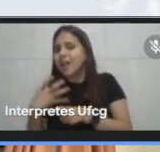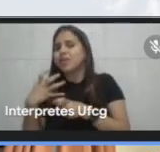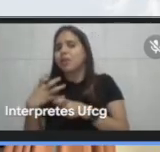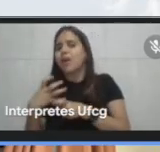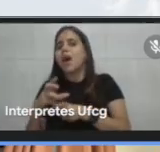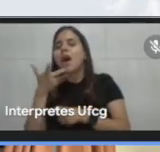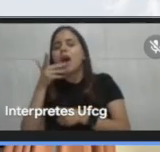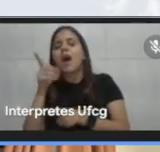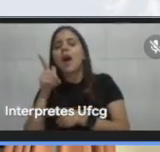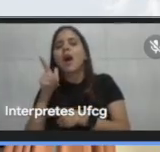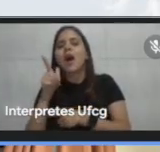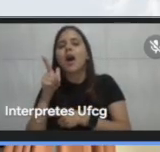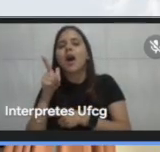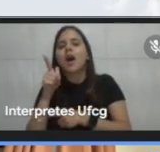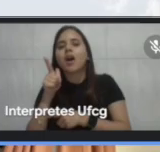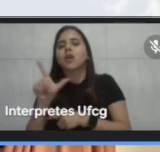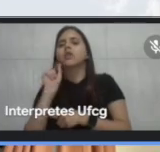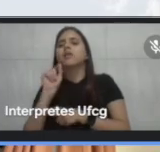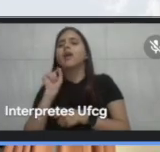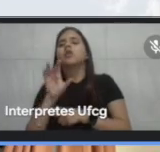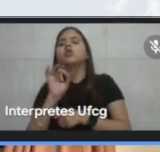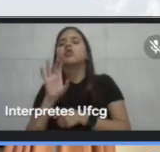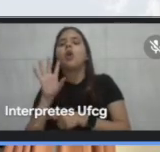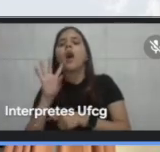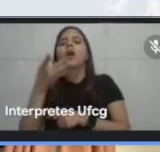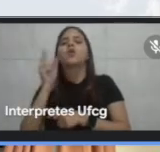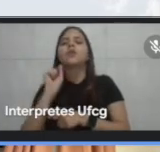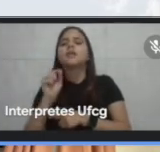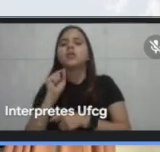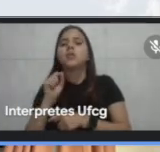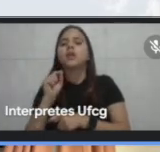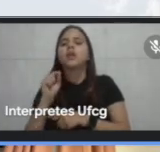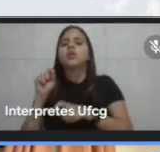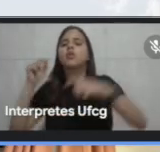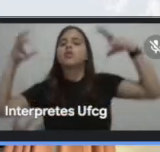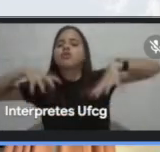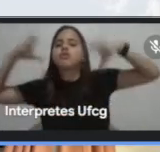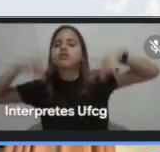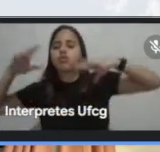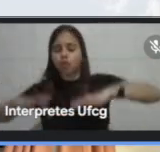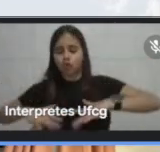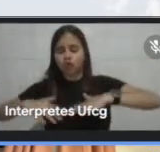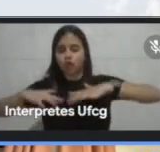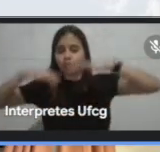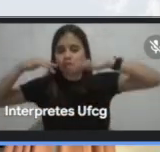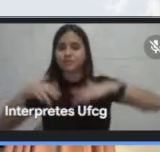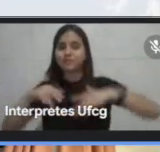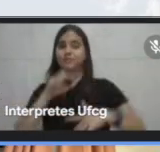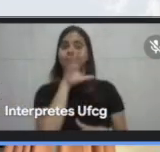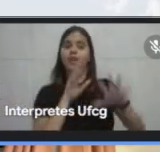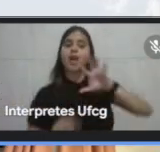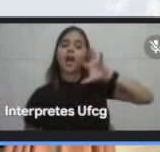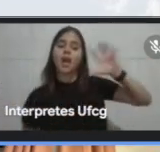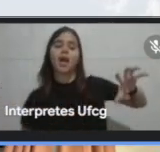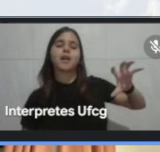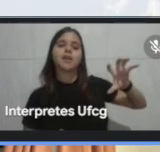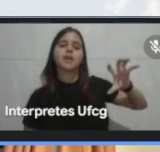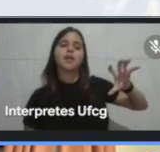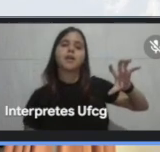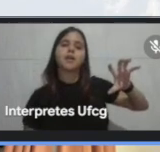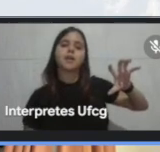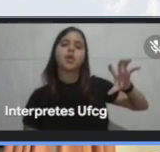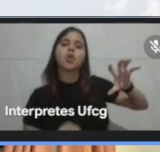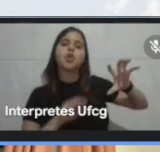alagamento. Então, para isso, a gente utilizou uma área de estudo menorzinha. Aqui a gente tem o distrito de Washington, tá? Que é essa zona